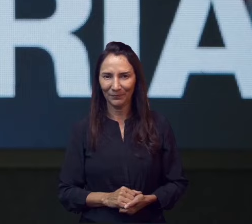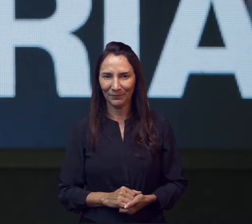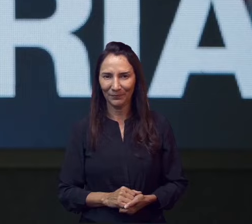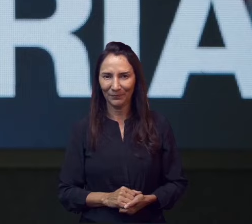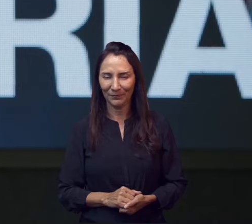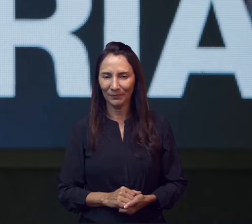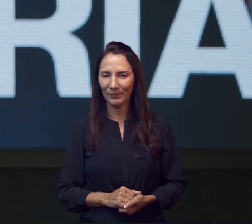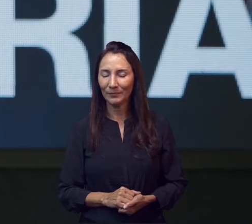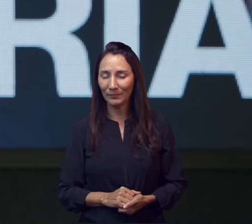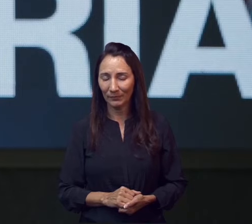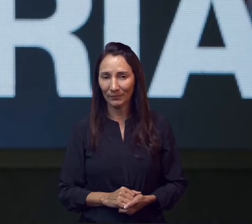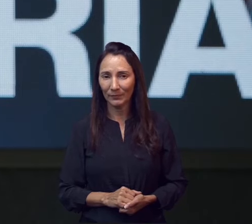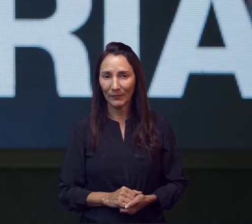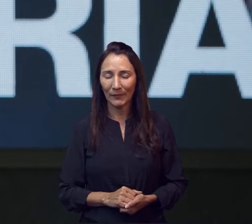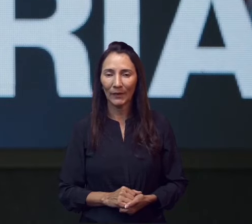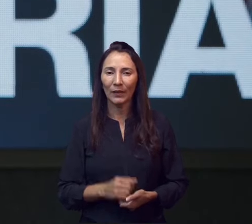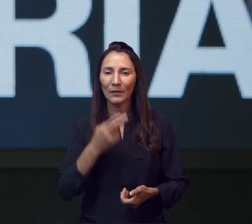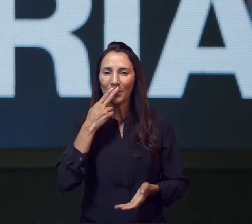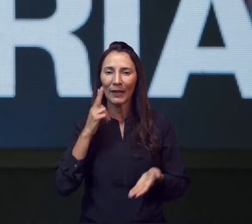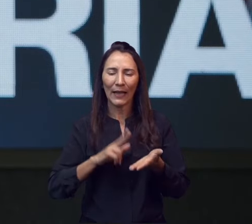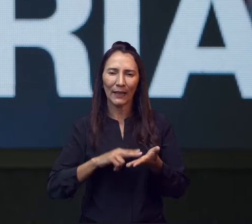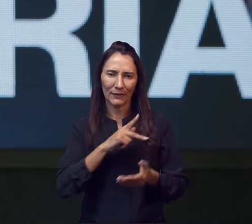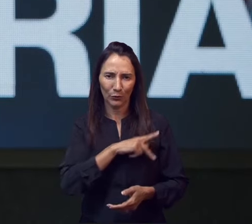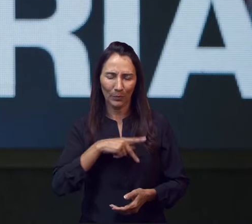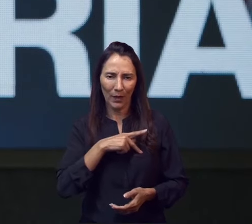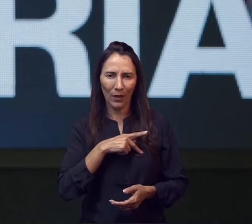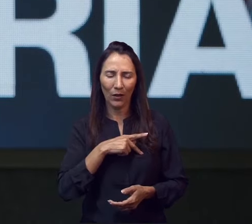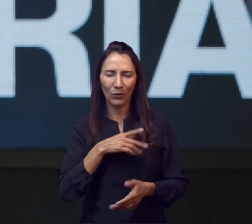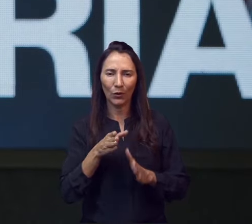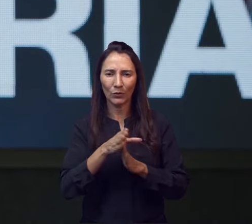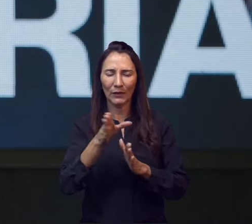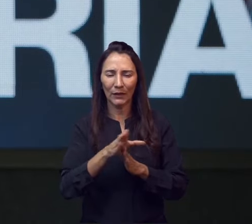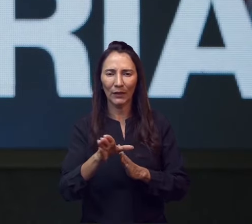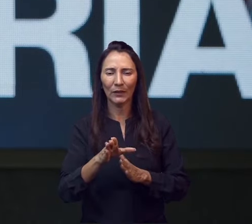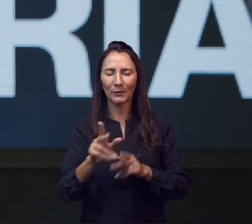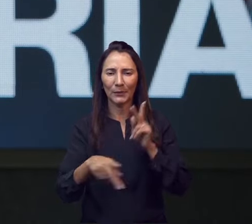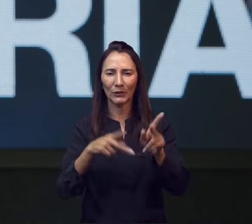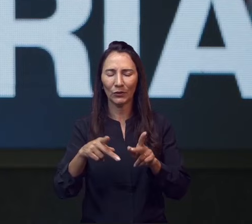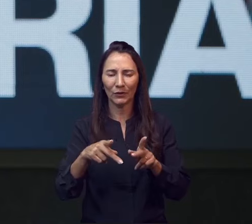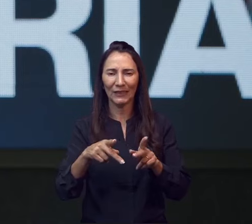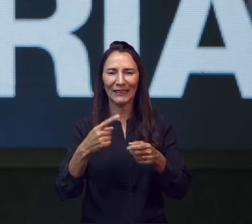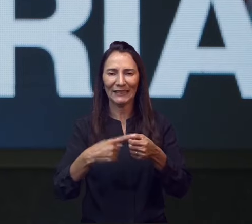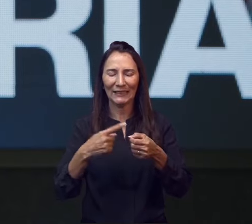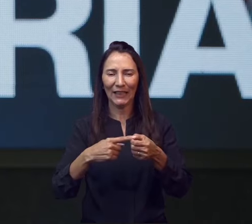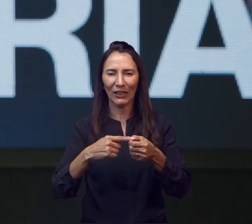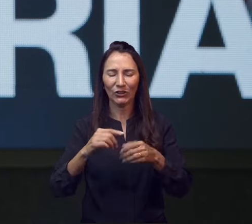a epístola de Paulo aos Efésios Capítulo 3 Versículo 20 e 21 hora